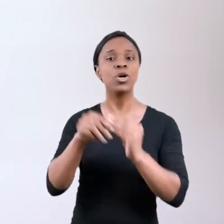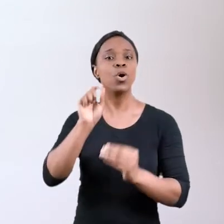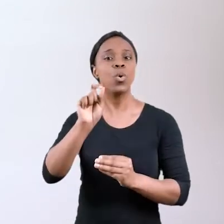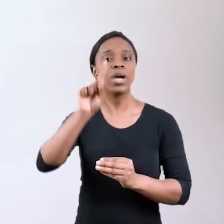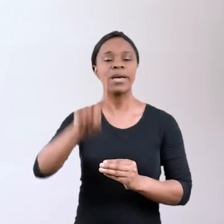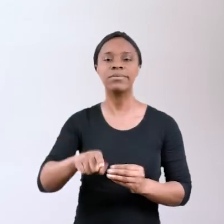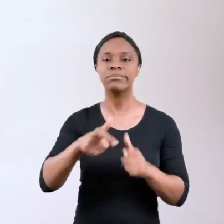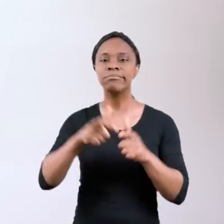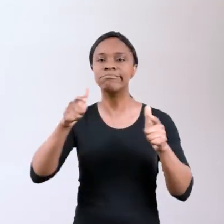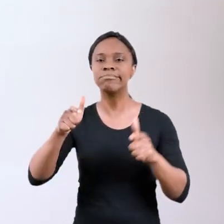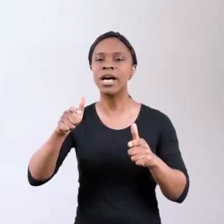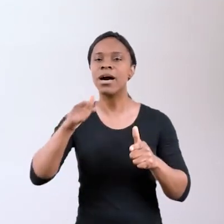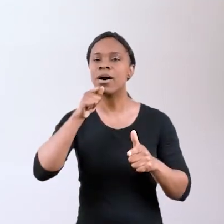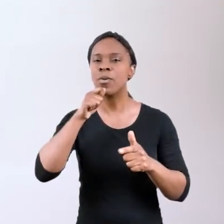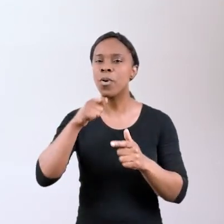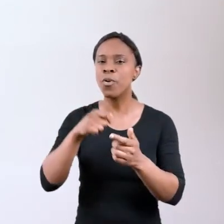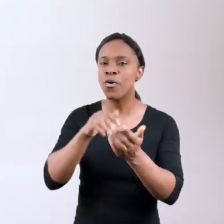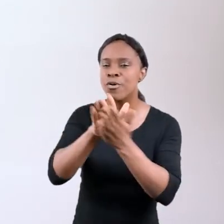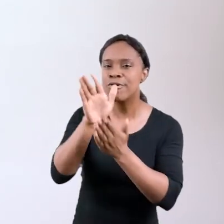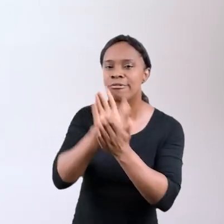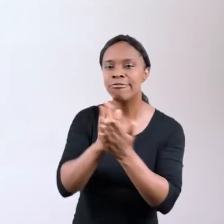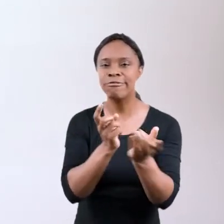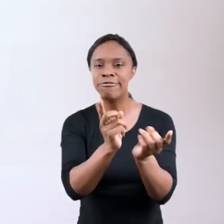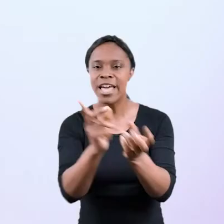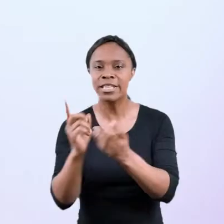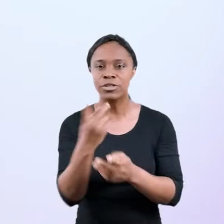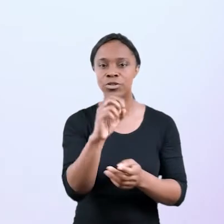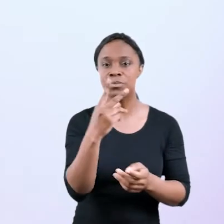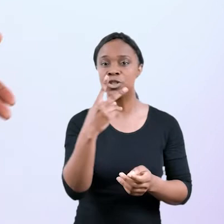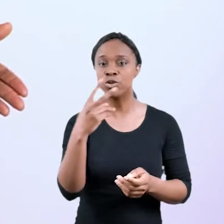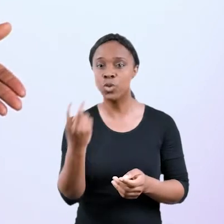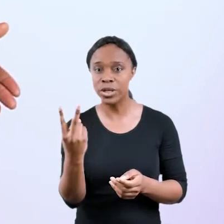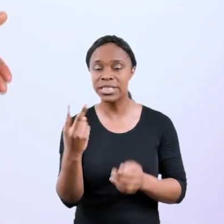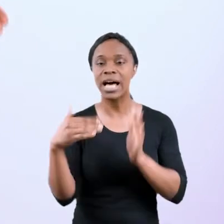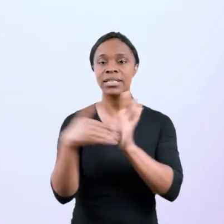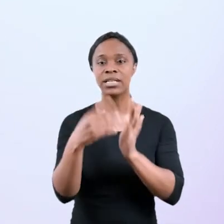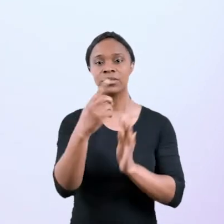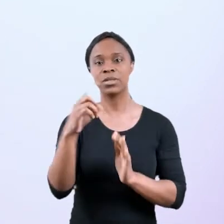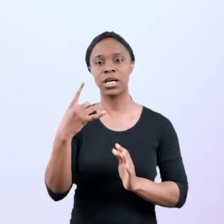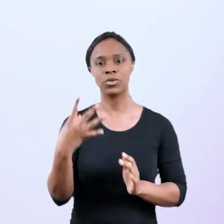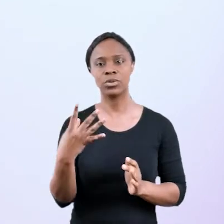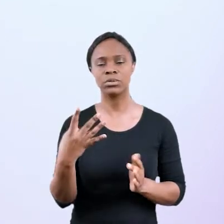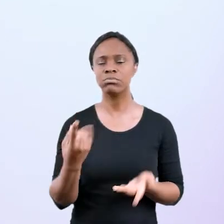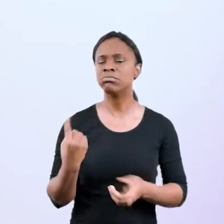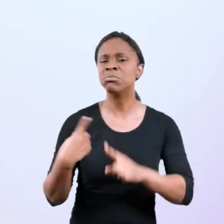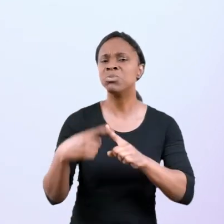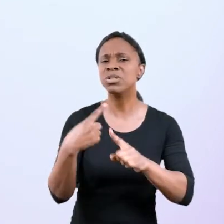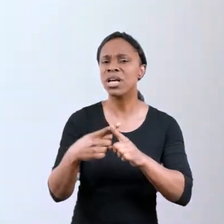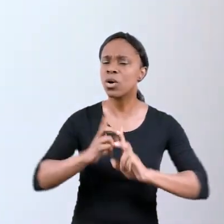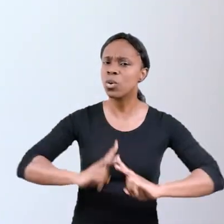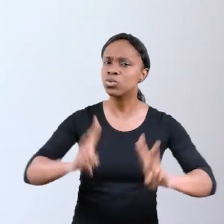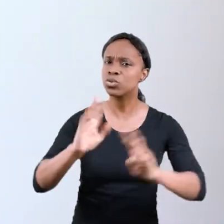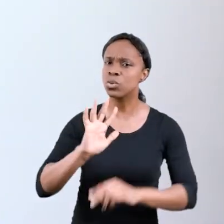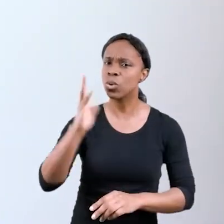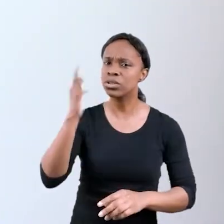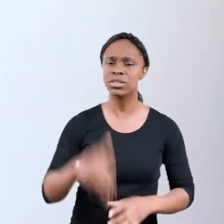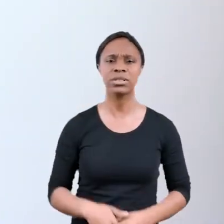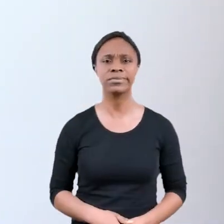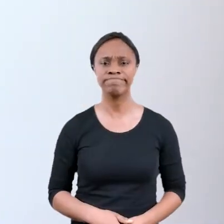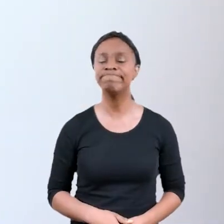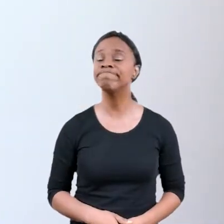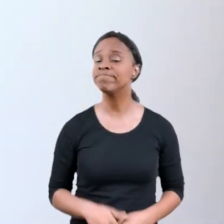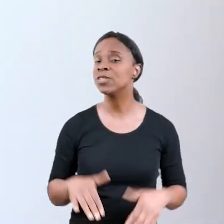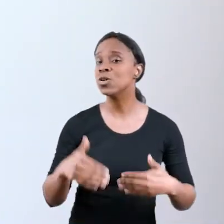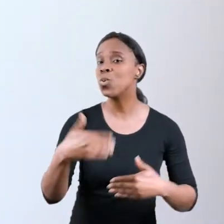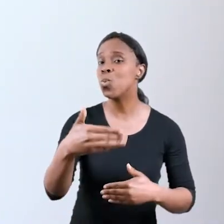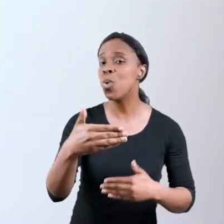bilheteria entre os anos de 2002 e 2014. Afinal, por que isso continua acontecendo? Quais os